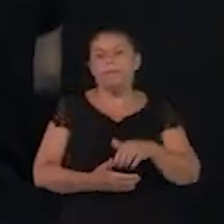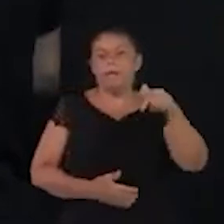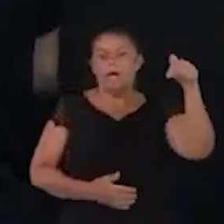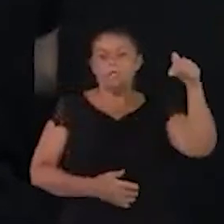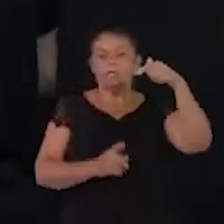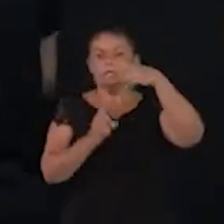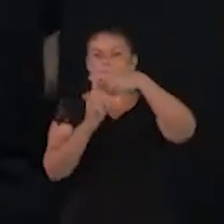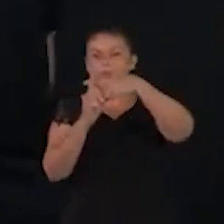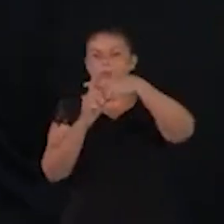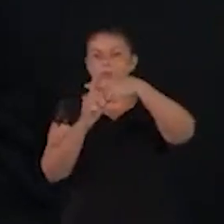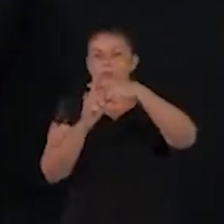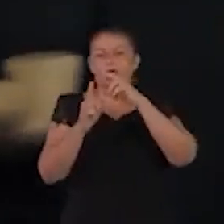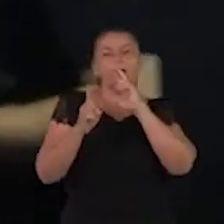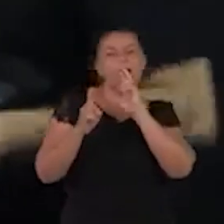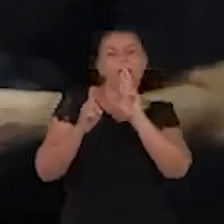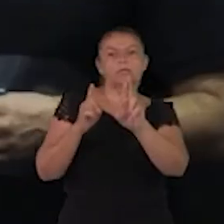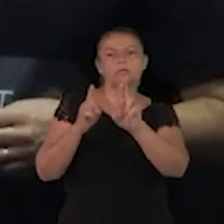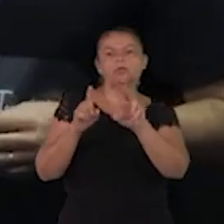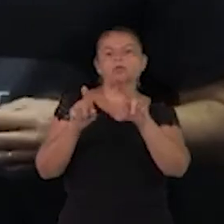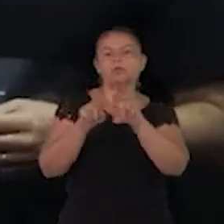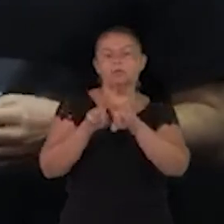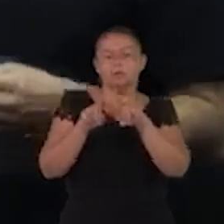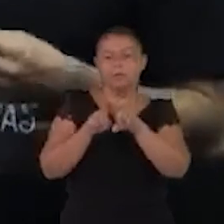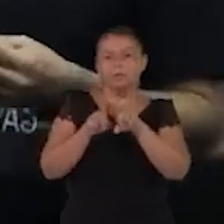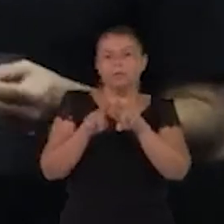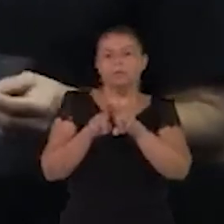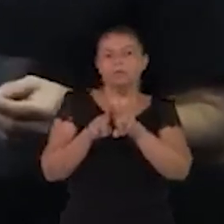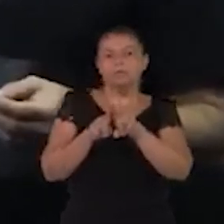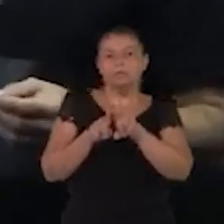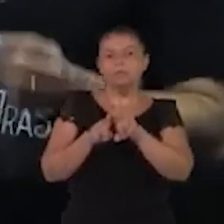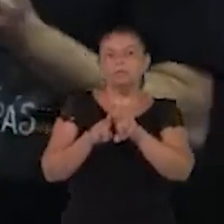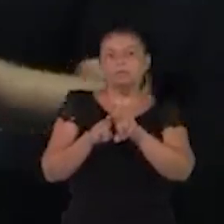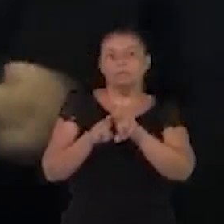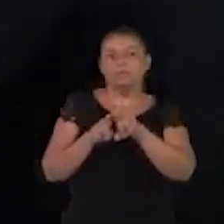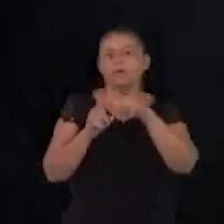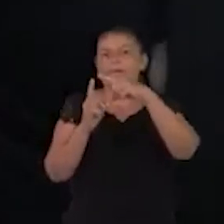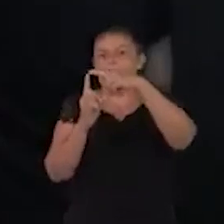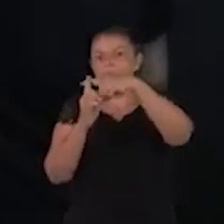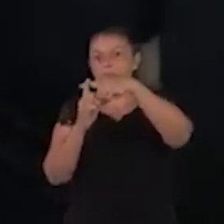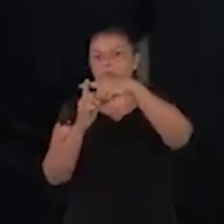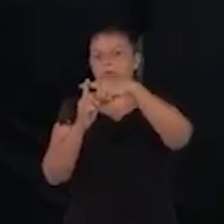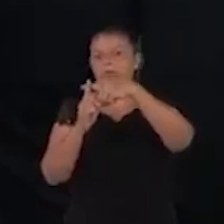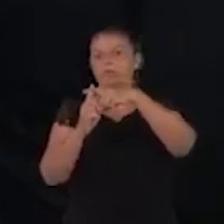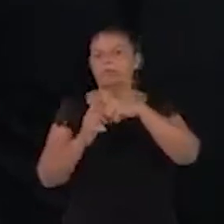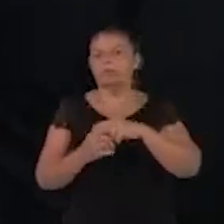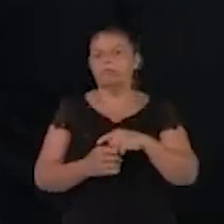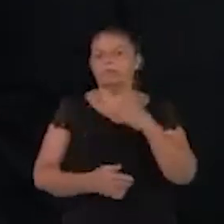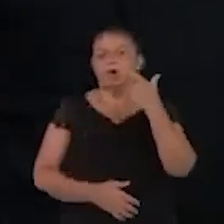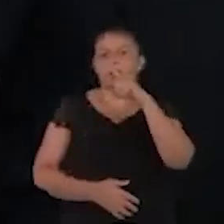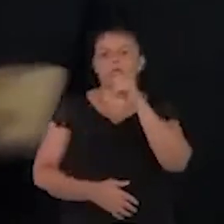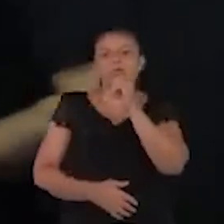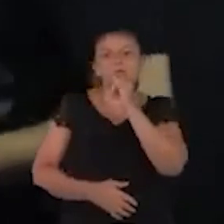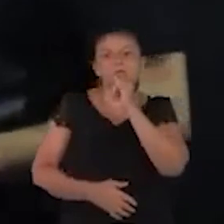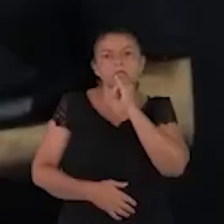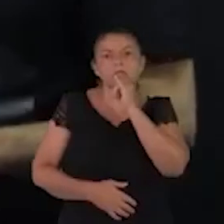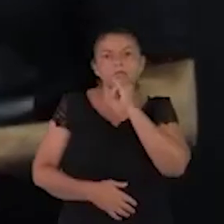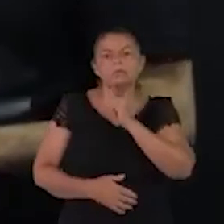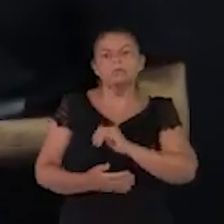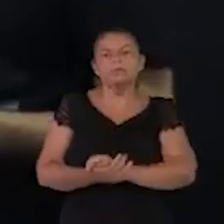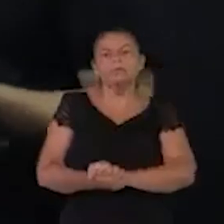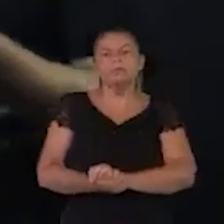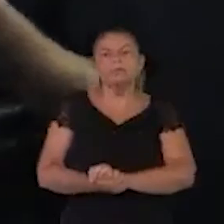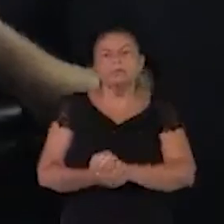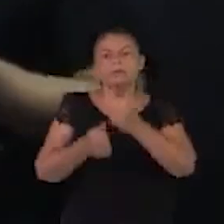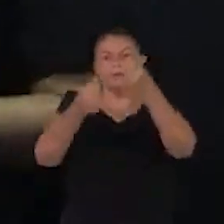esse 7 ser positivo, a nossa resposta também será positiva. Deixa eu te mostrar aqui um último exemplo em relação a